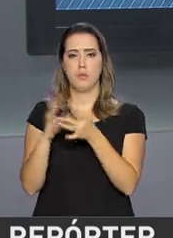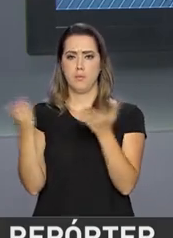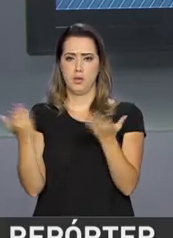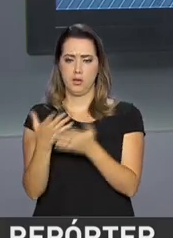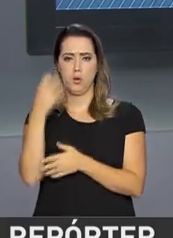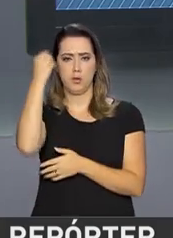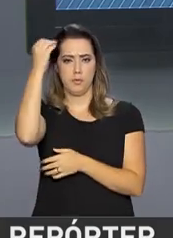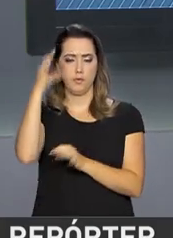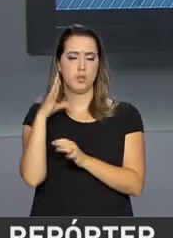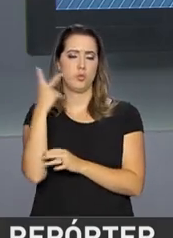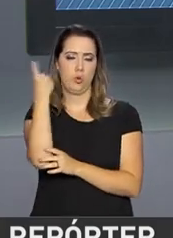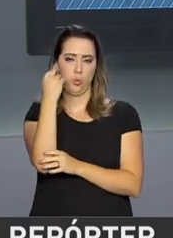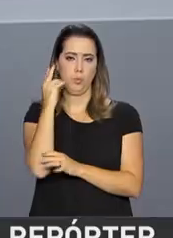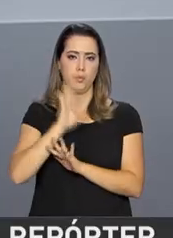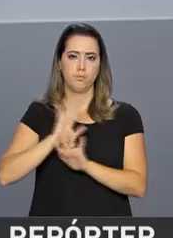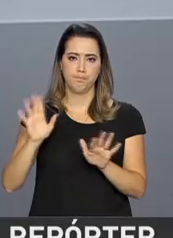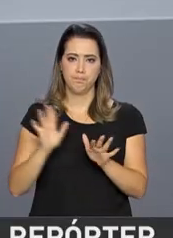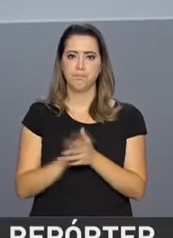fazer a viagem à Suíça.